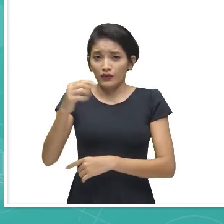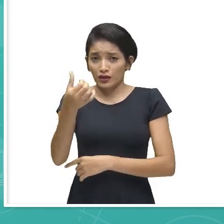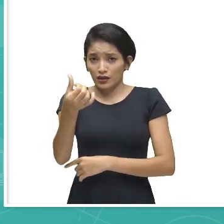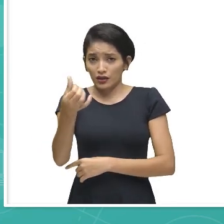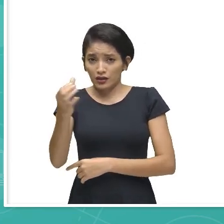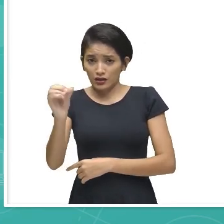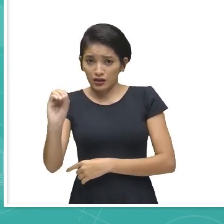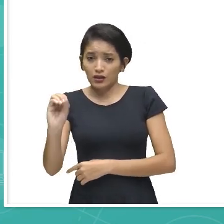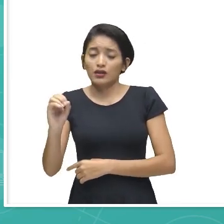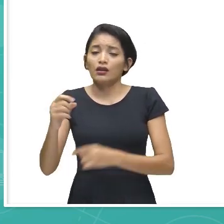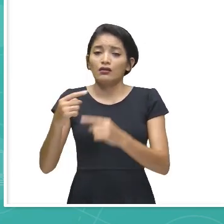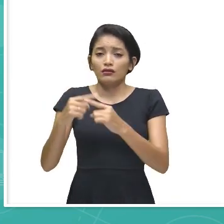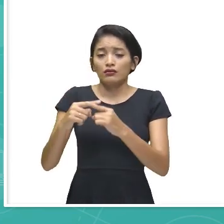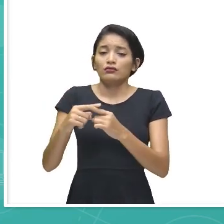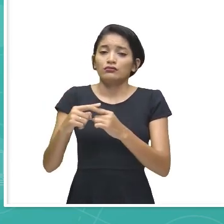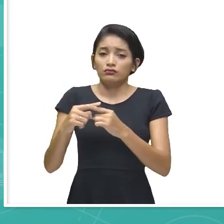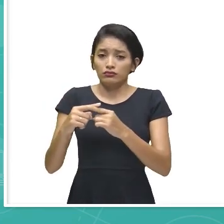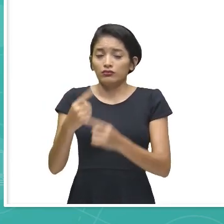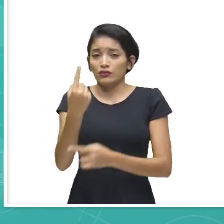dar